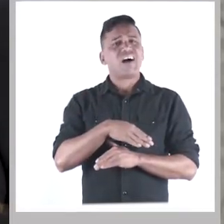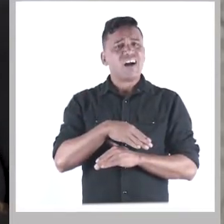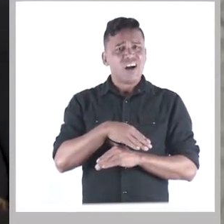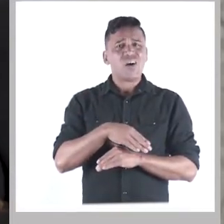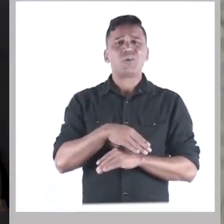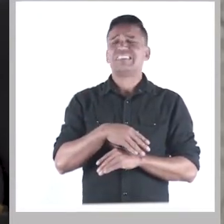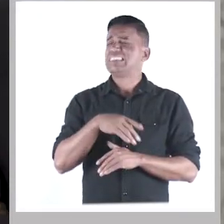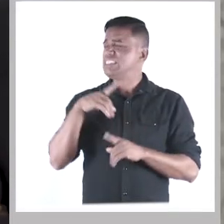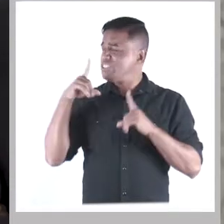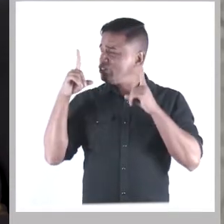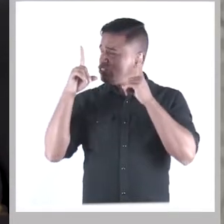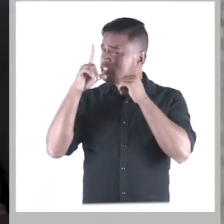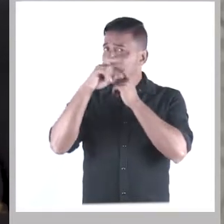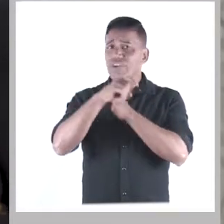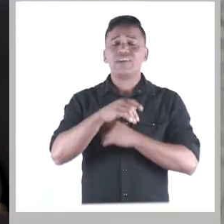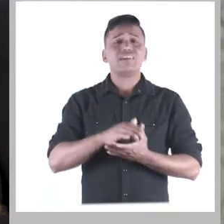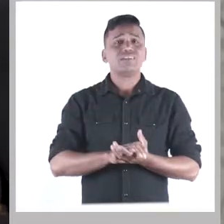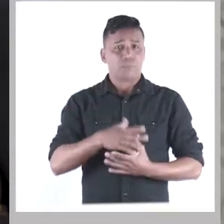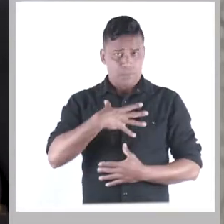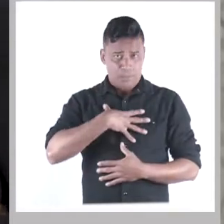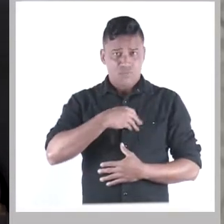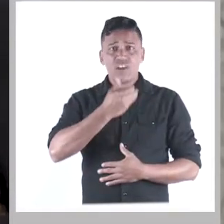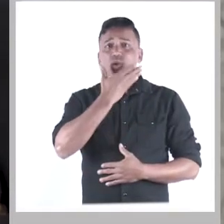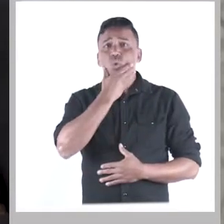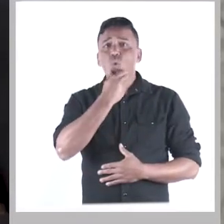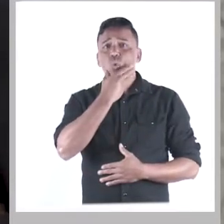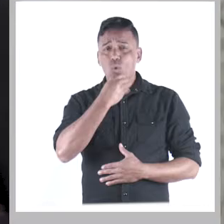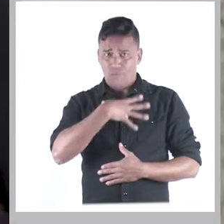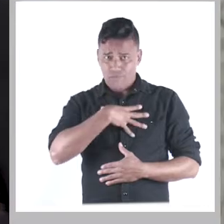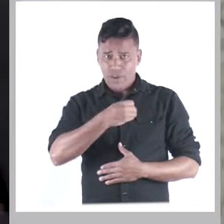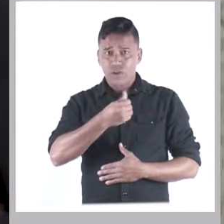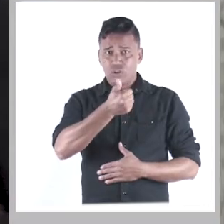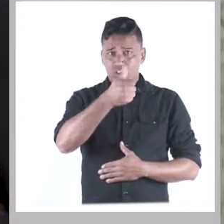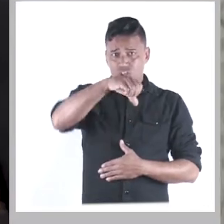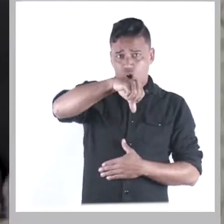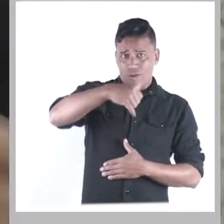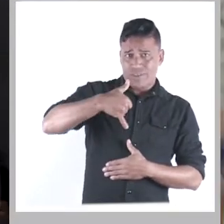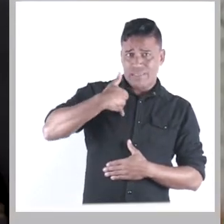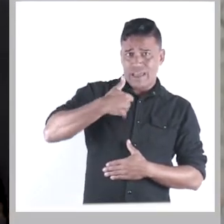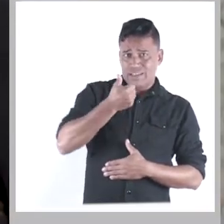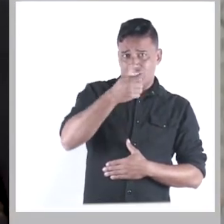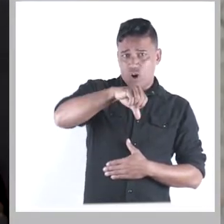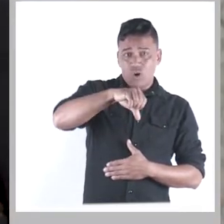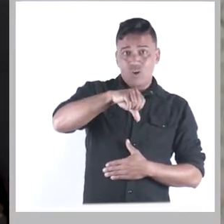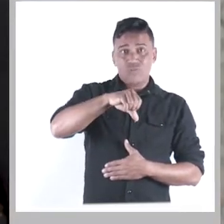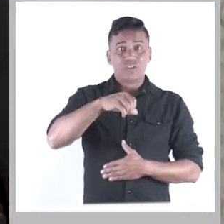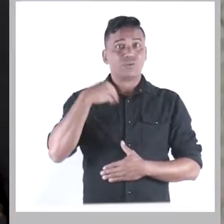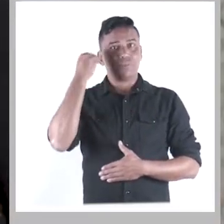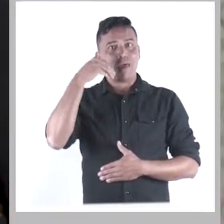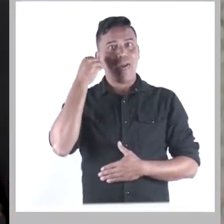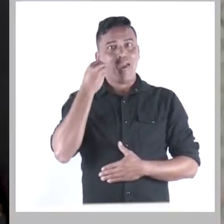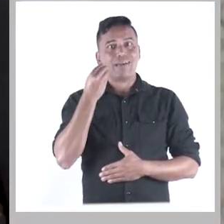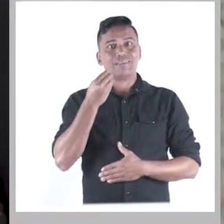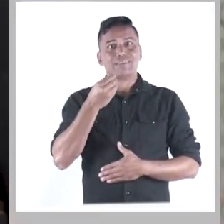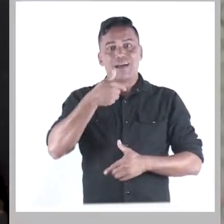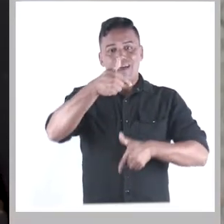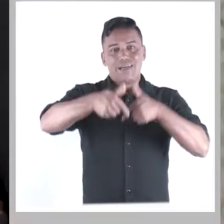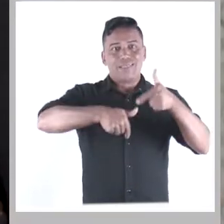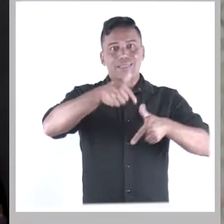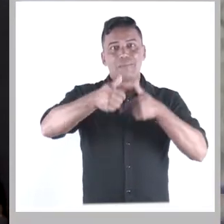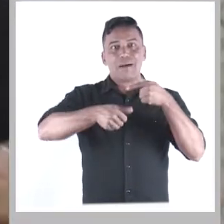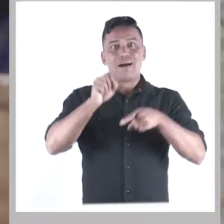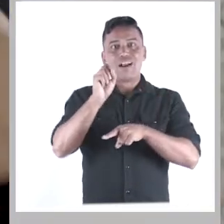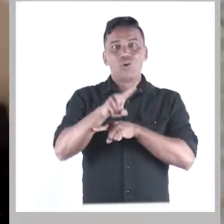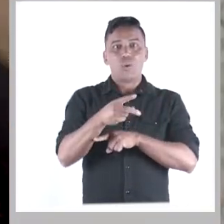ele é especialmente duro para essa juventude, né? Eu tenho um filho de 19 anos que está vivendo a experiência do primeiro emprego,